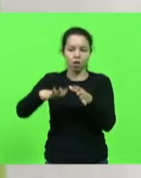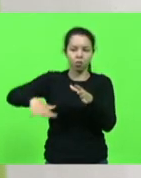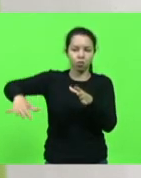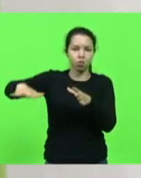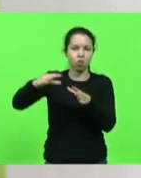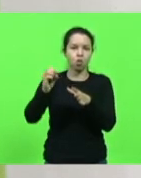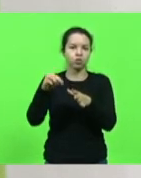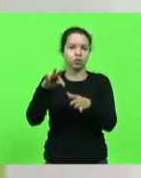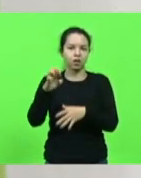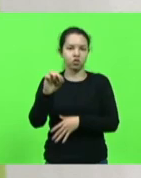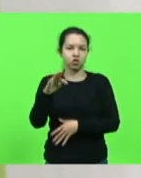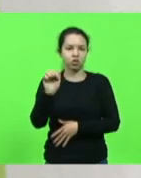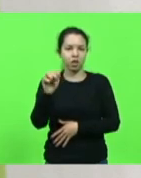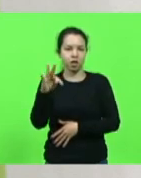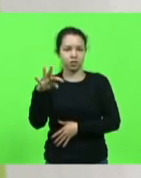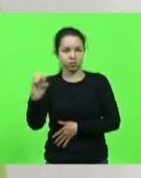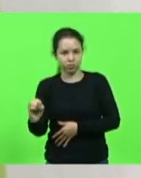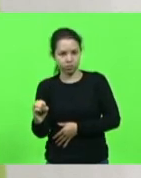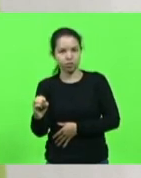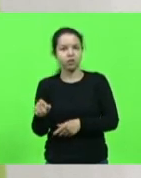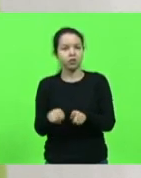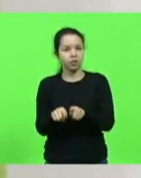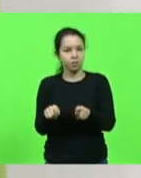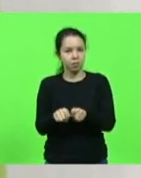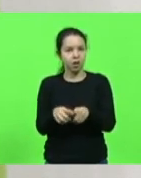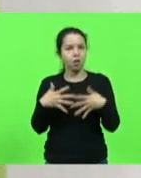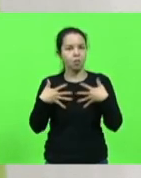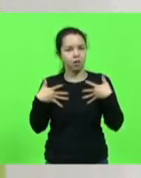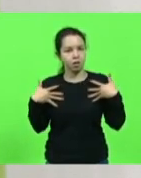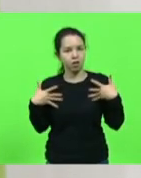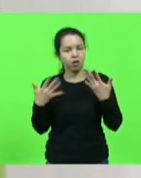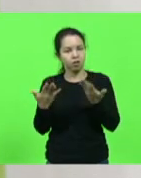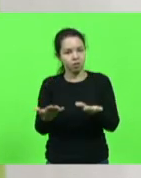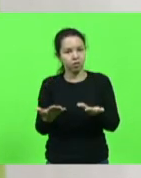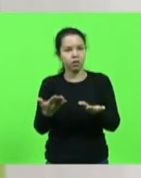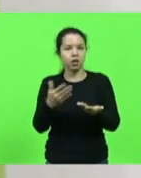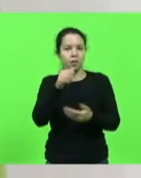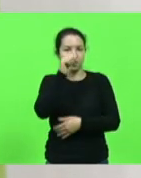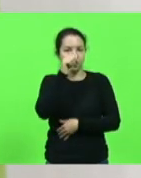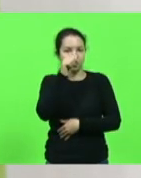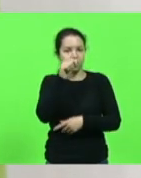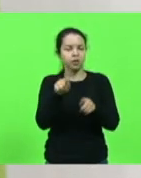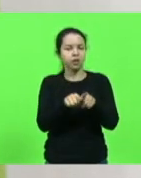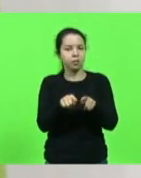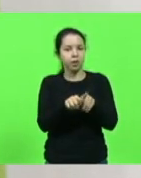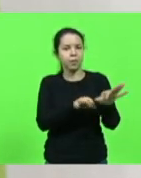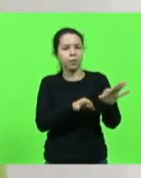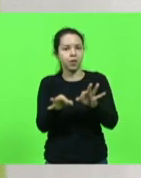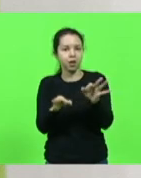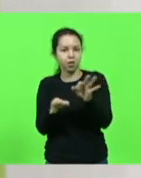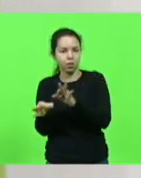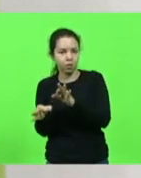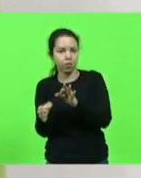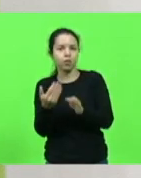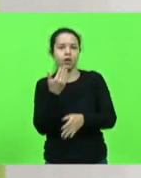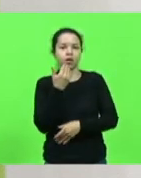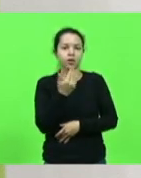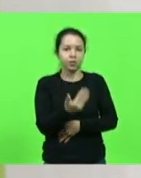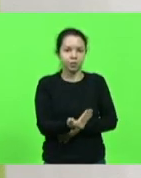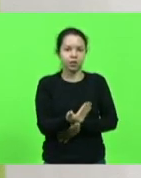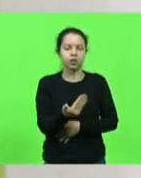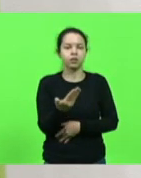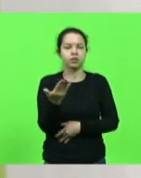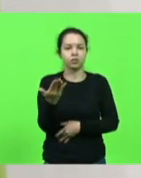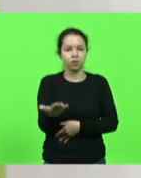E lembro-me aqui, homenagear o deputado João Amin, agradecendo suas palavras generosas, ele que, inclusive, fez um requerimento, logo depois da posse da nova diretoria, em nome